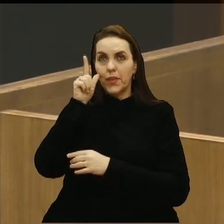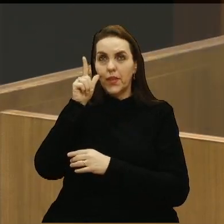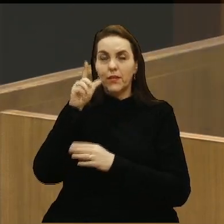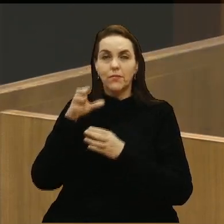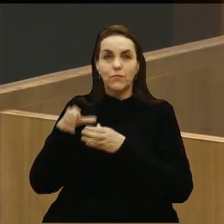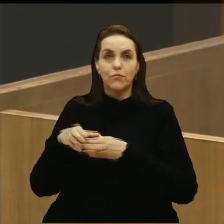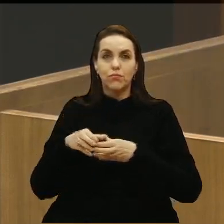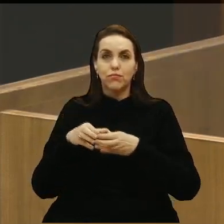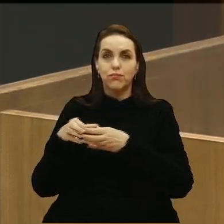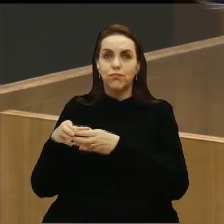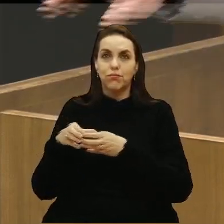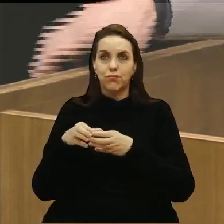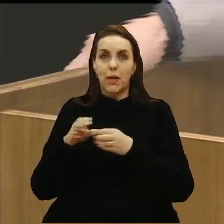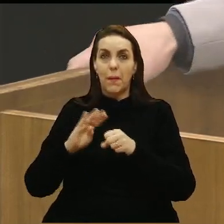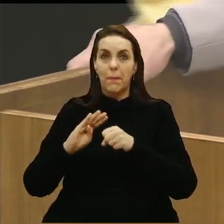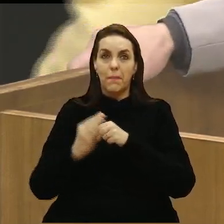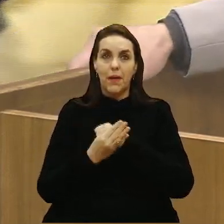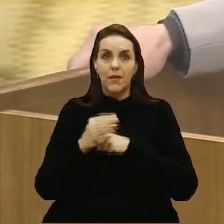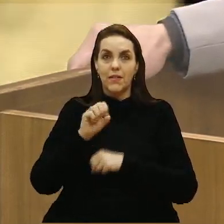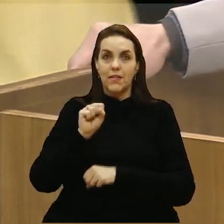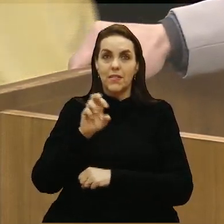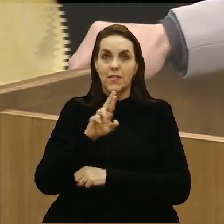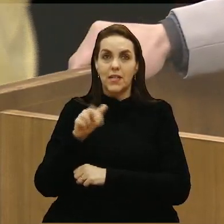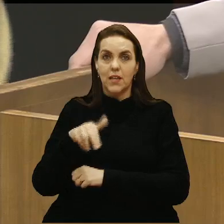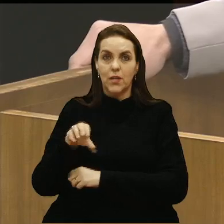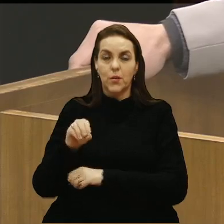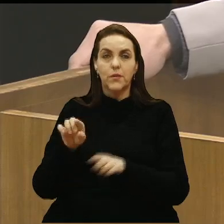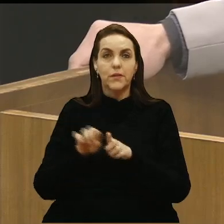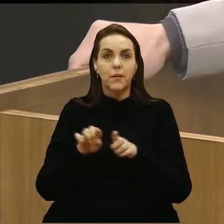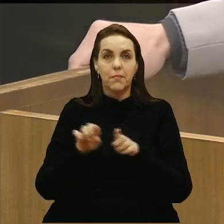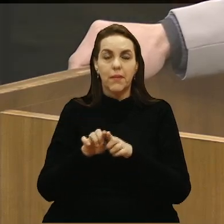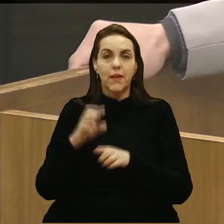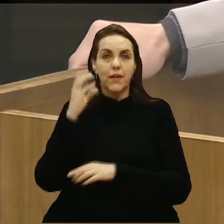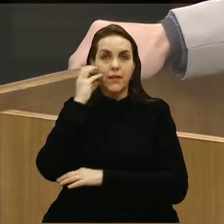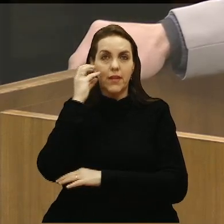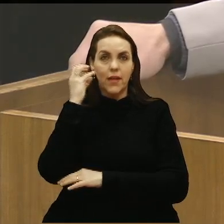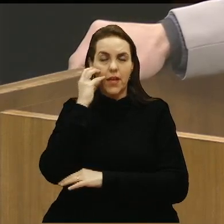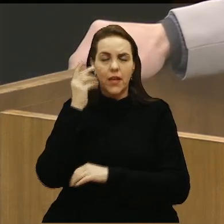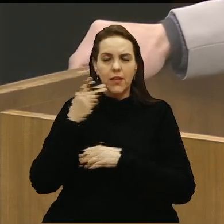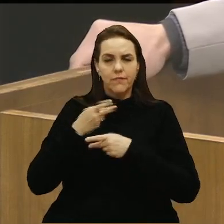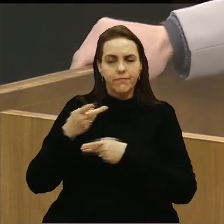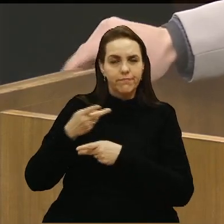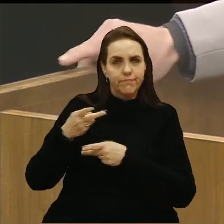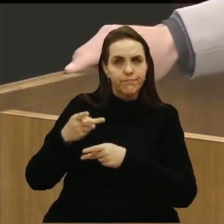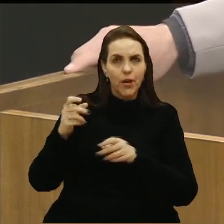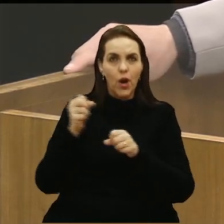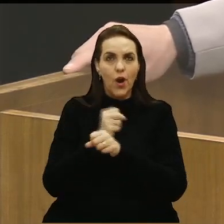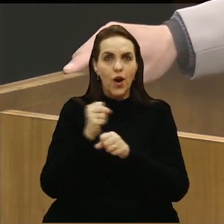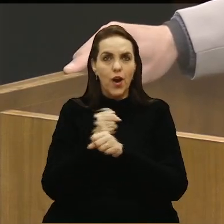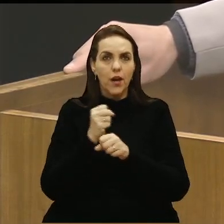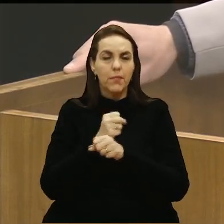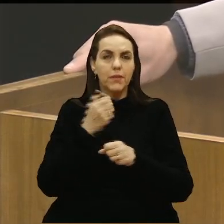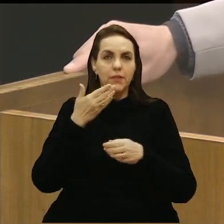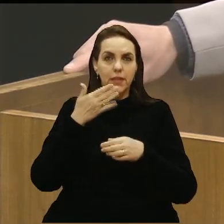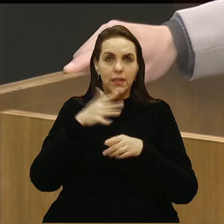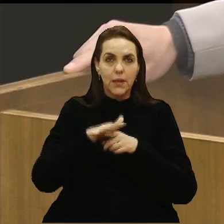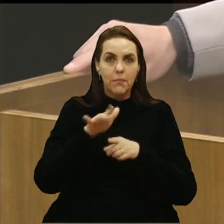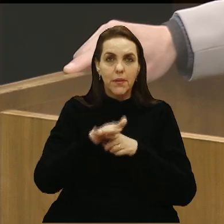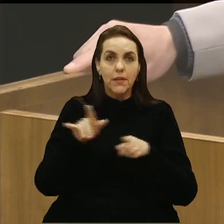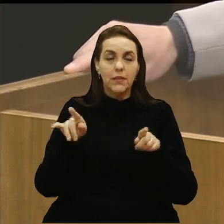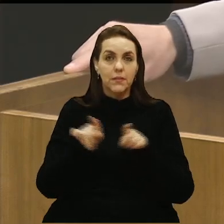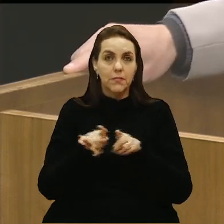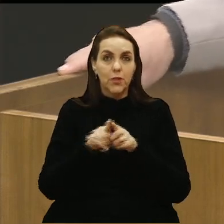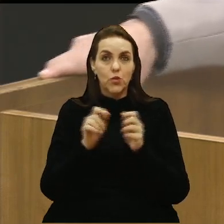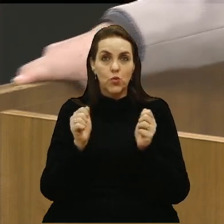lá na região do bairro Serrano, na região de Anarrec, visitando obras, visitando as demandas, com o nosso presidente João Ues,